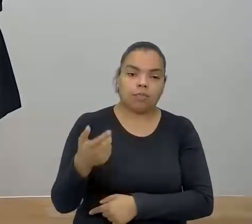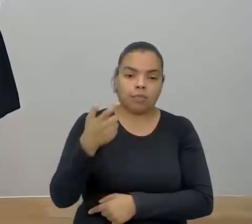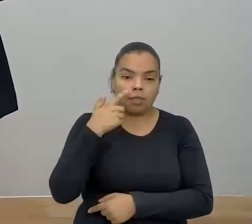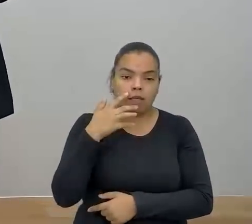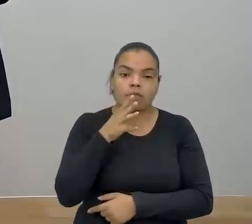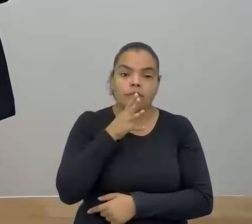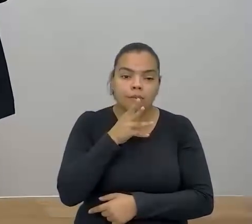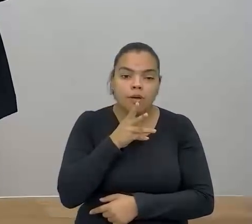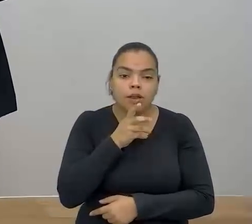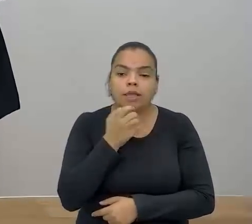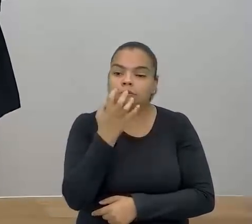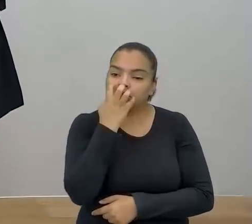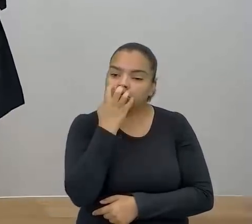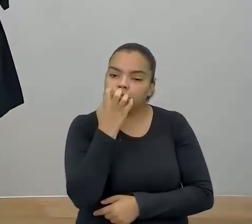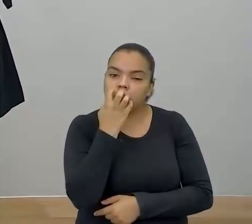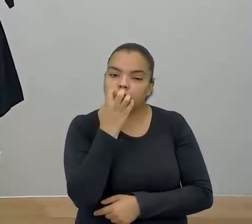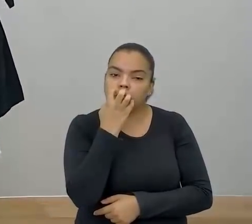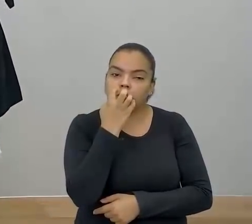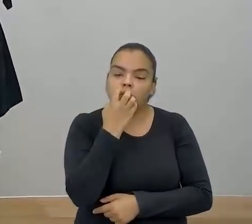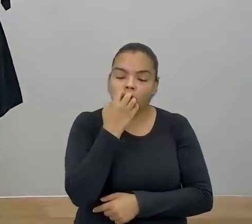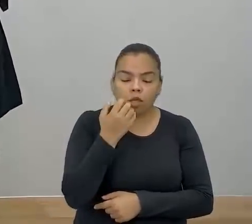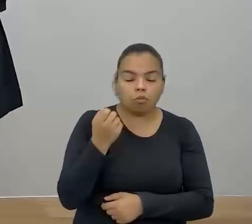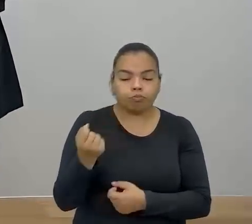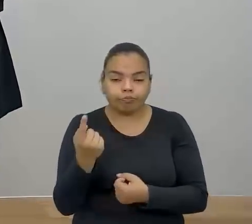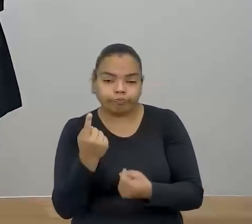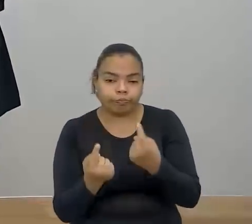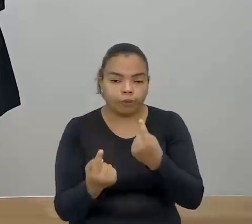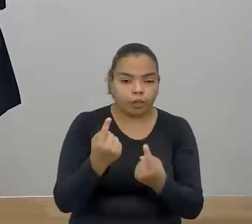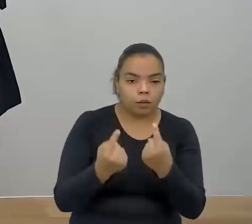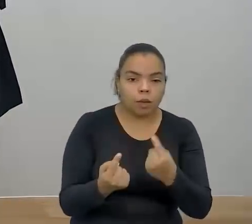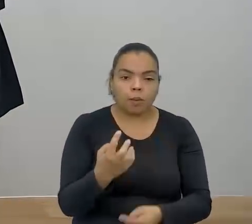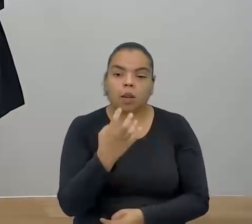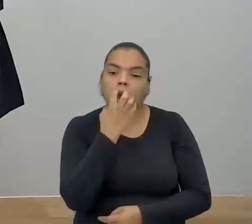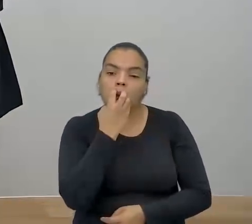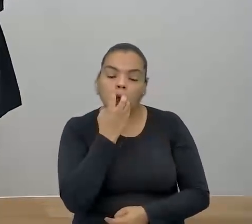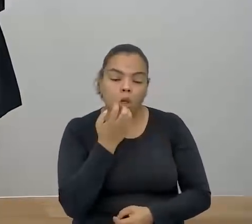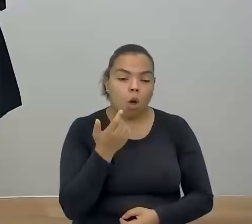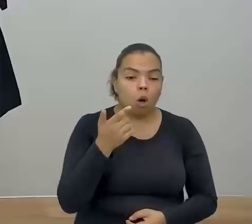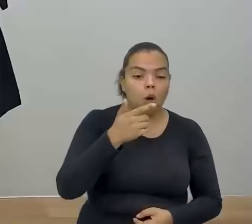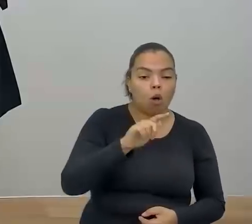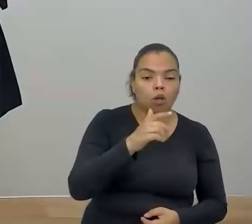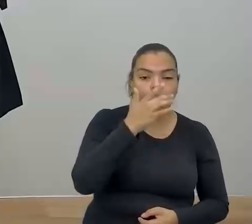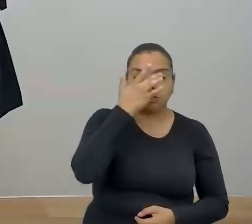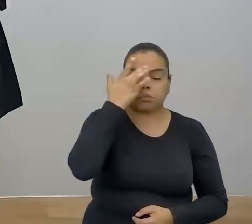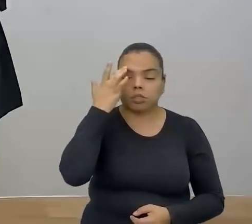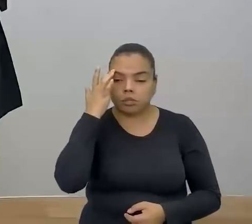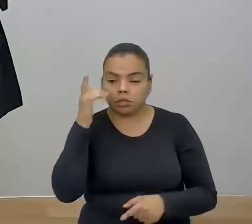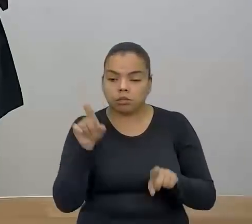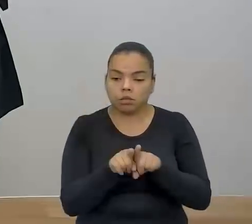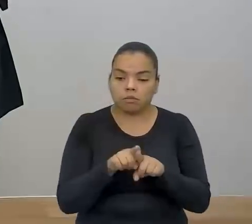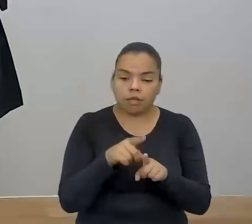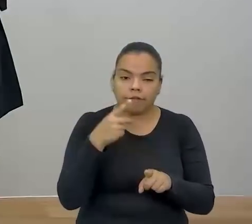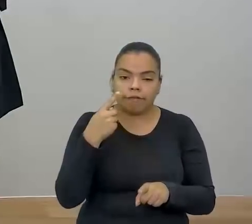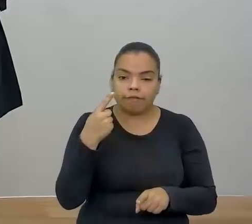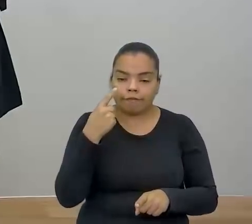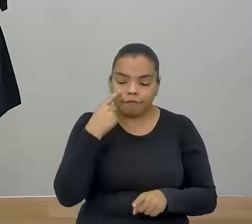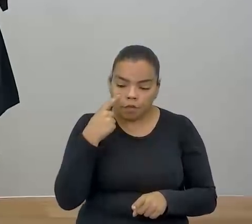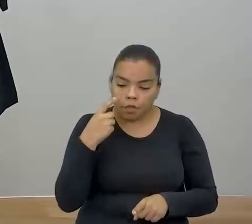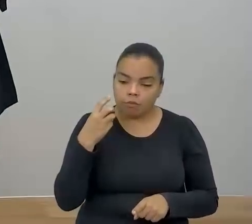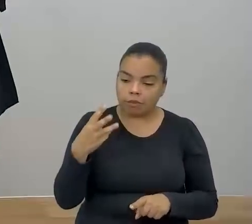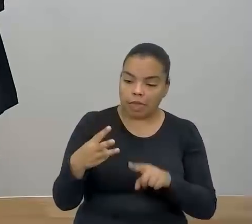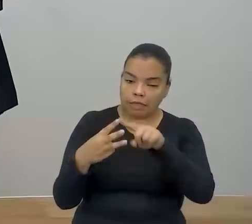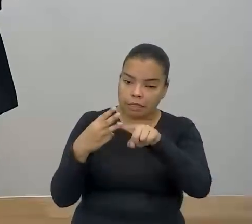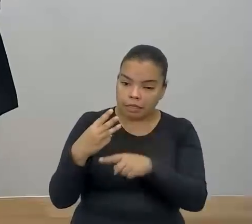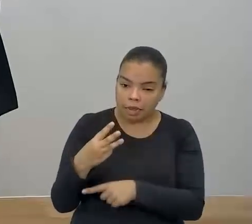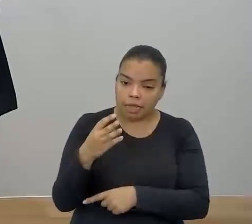ali o cachorro, né? E algumas pessoas visualizaram 3 crianças. Para mim, a imagem mais forte depois